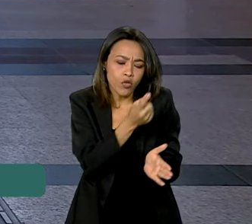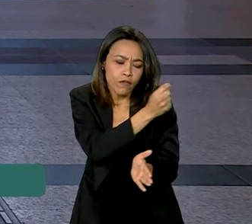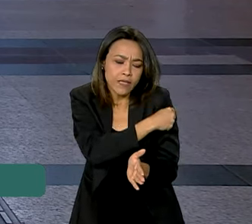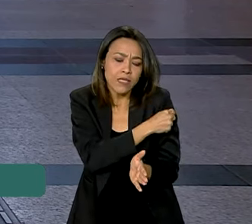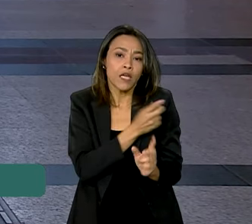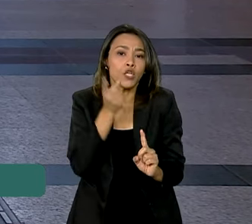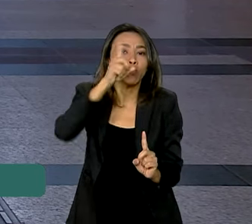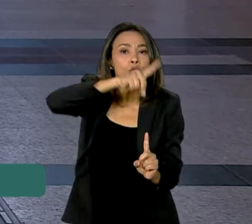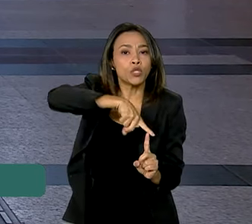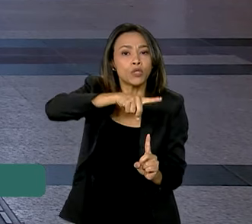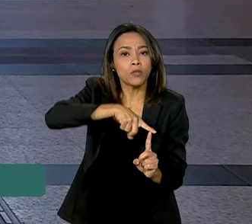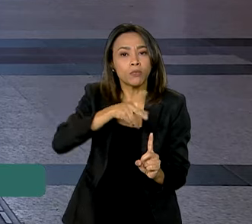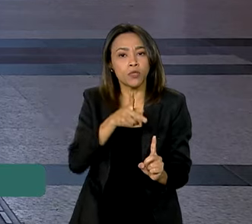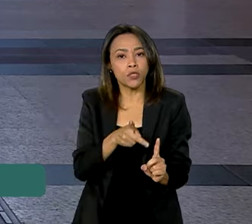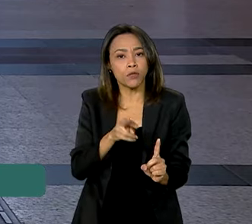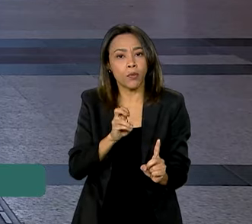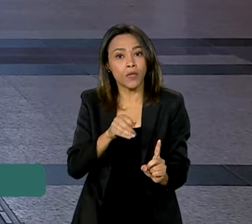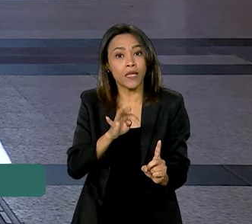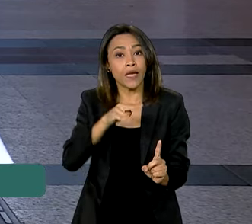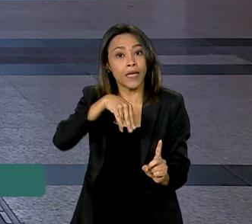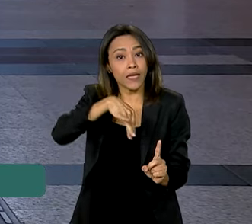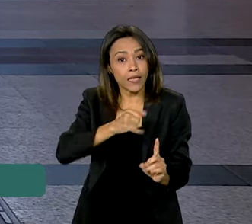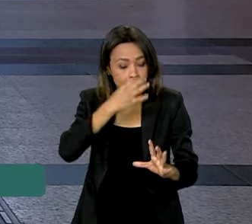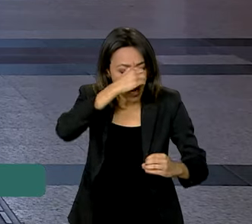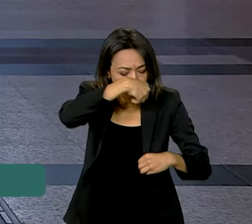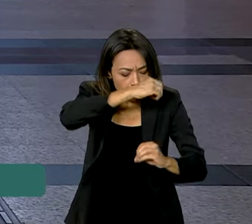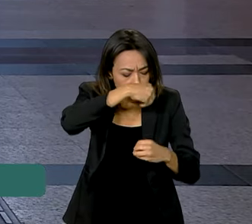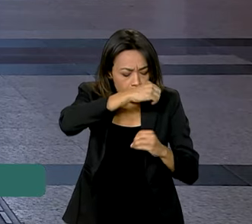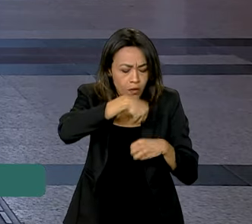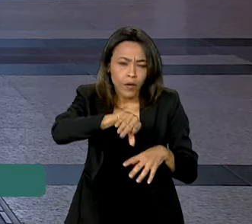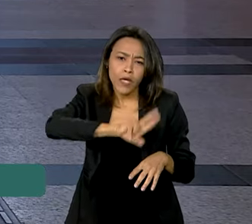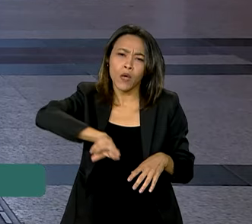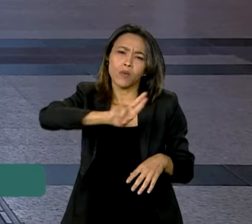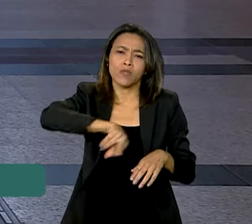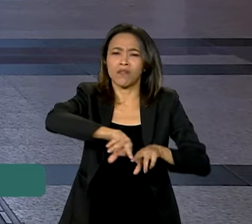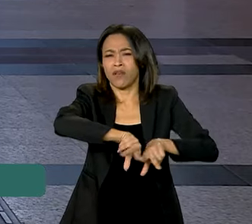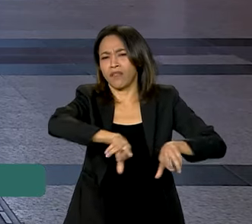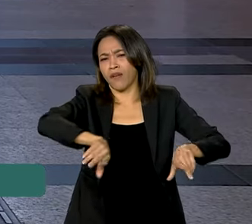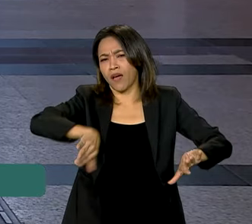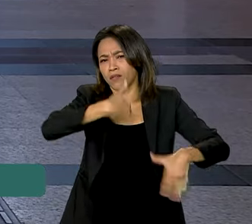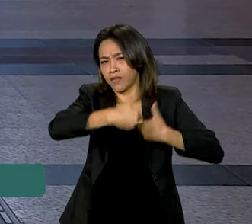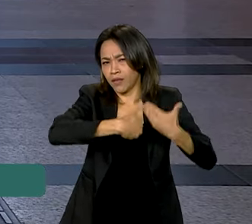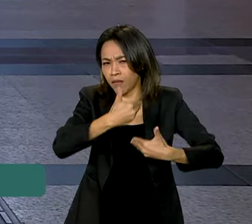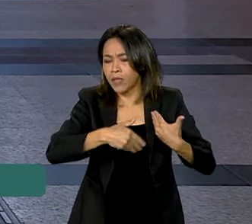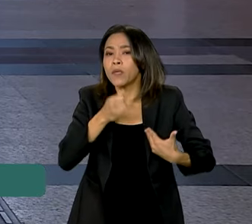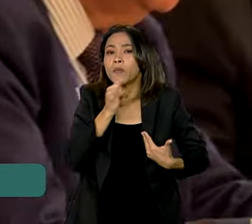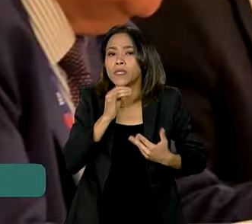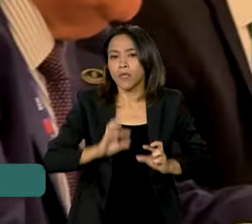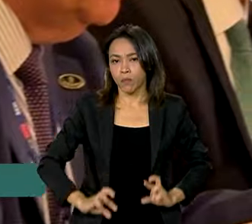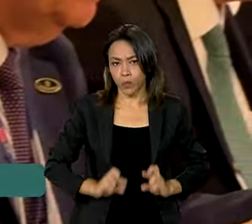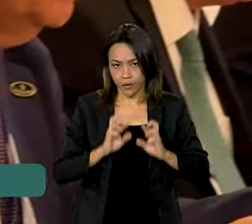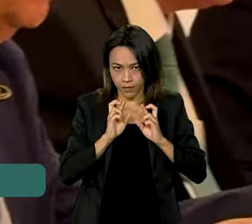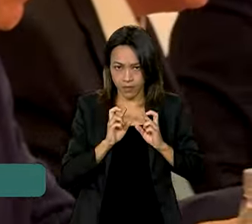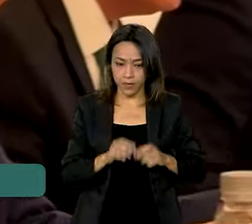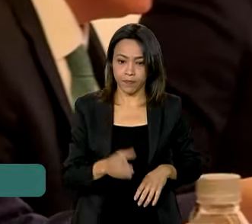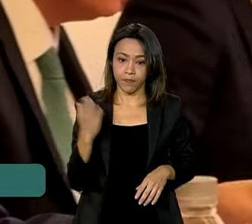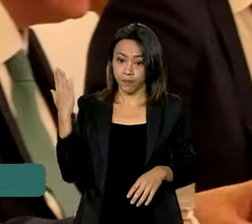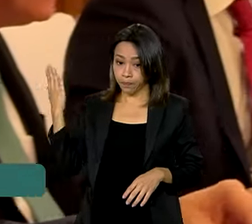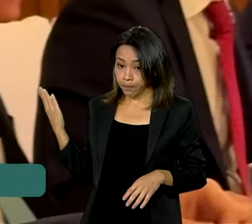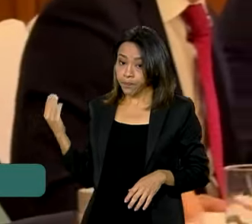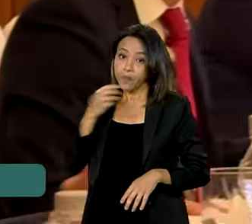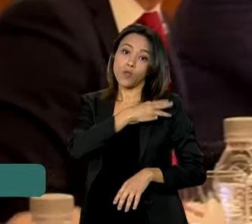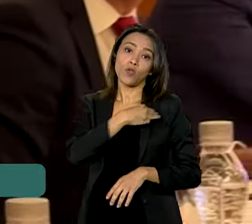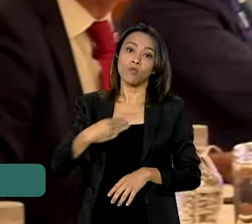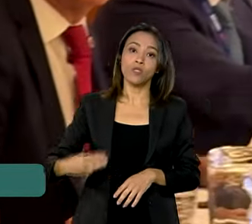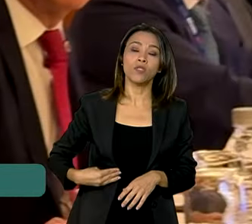de proteína produzida em laboratório usada em diversos tratamentos, como o do câncer. Os ministros brasileiros